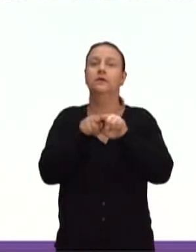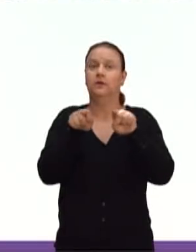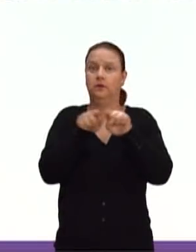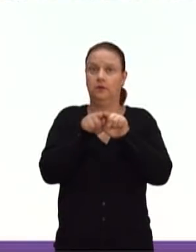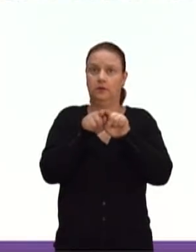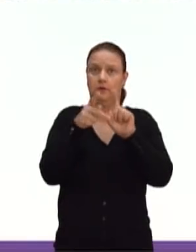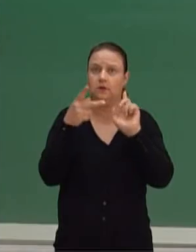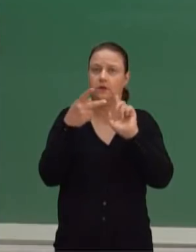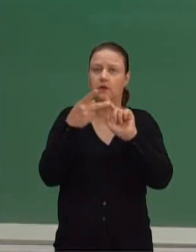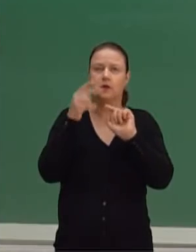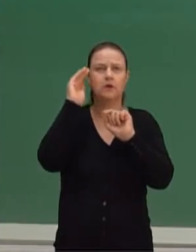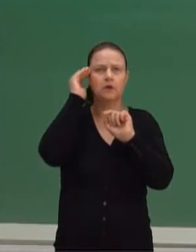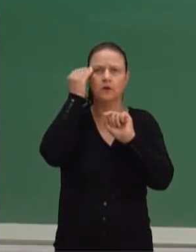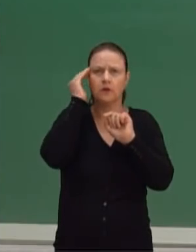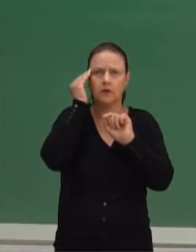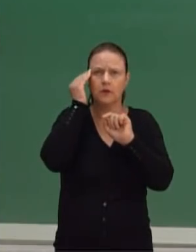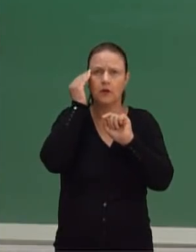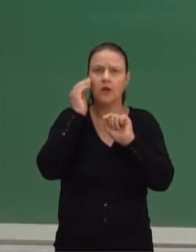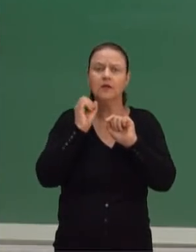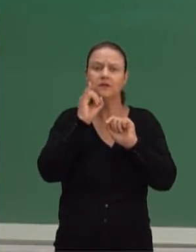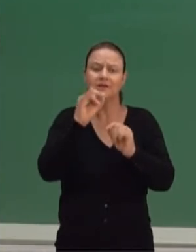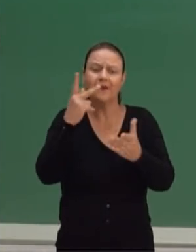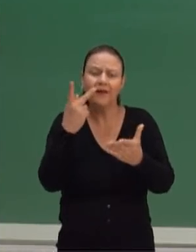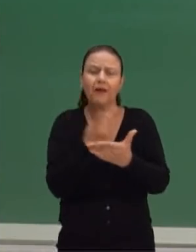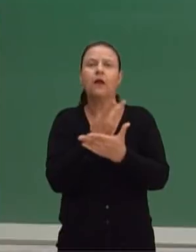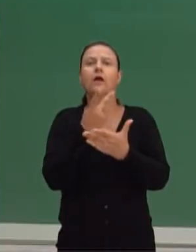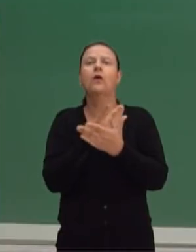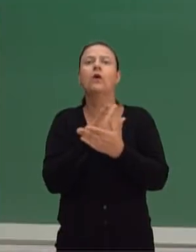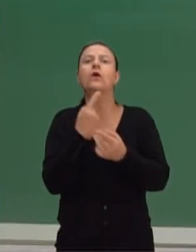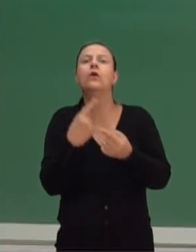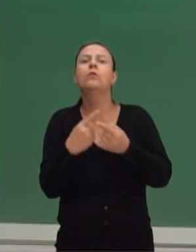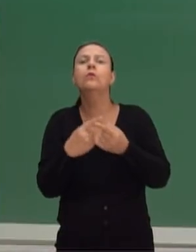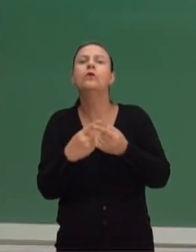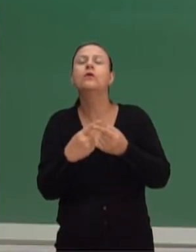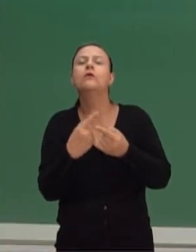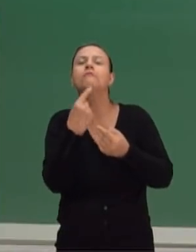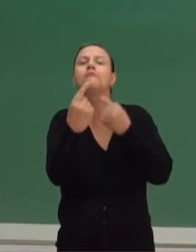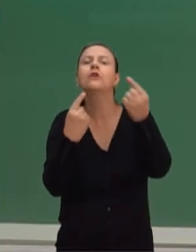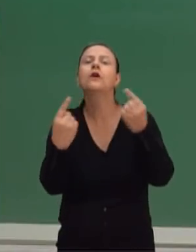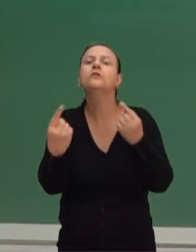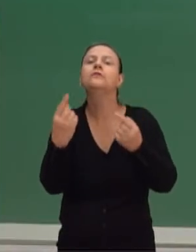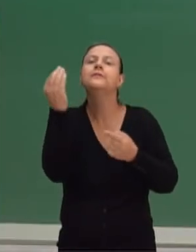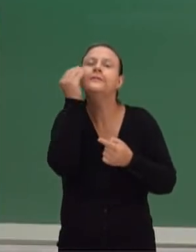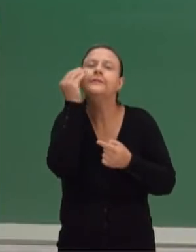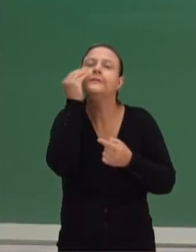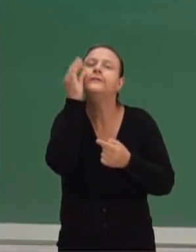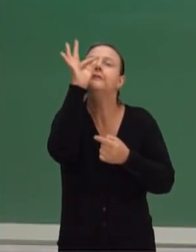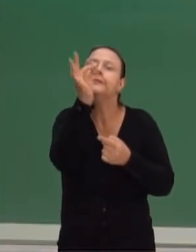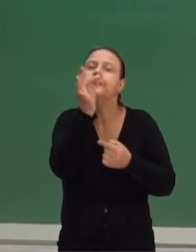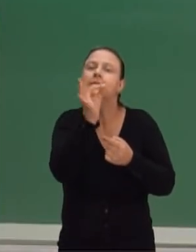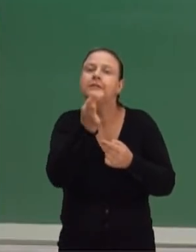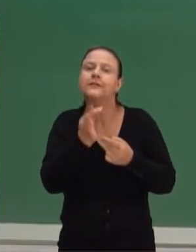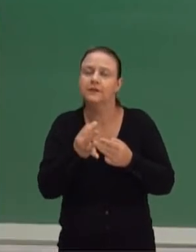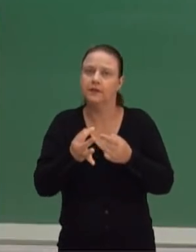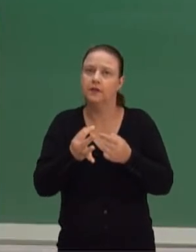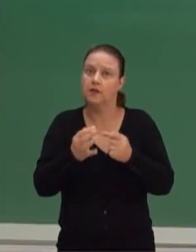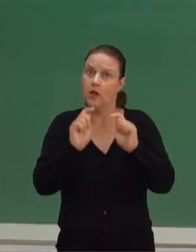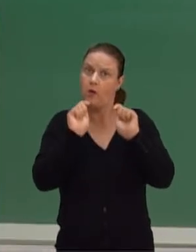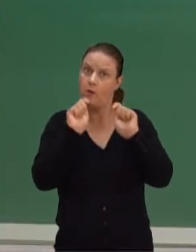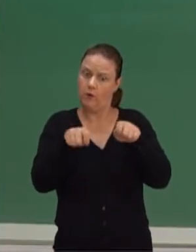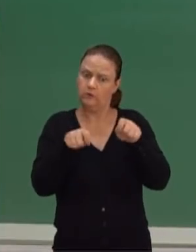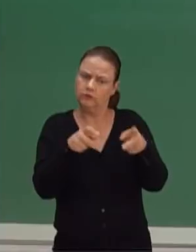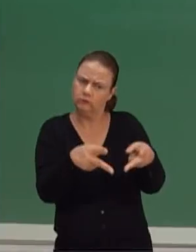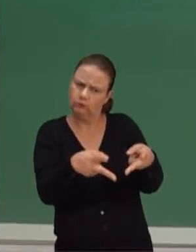Compreender que o erro é a tentativa de acerto. Perceber que a primeira versão pode não